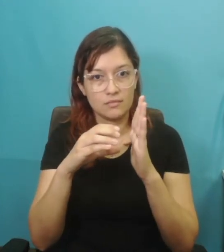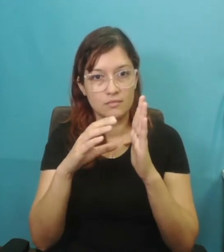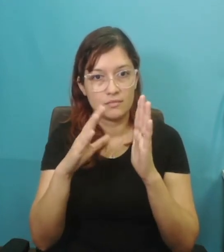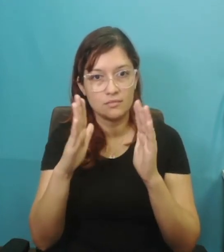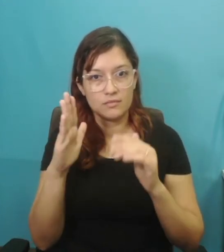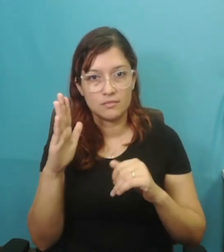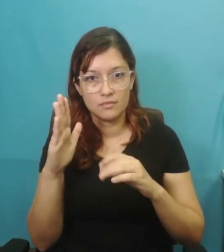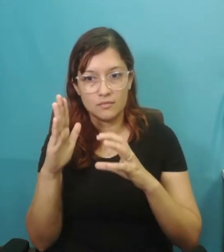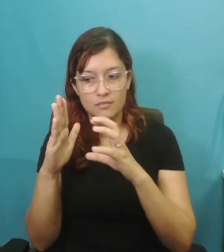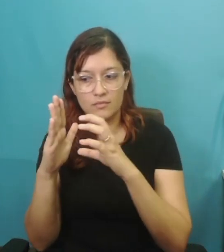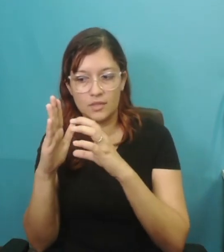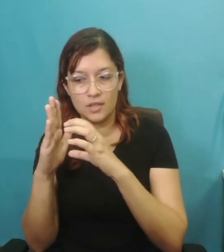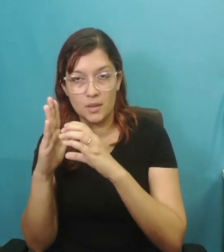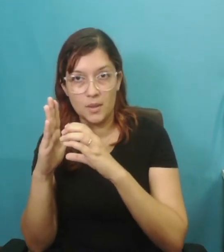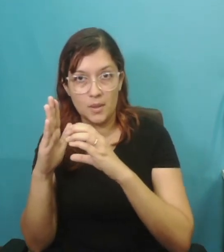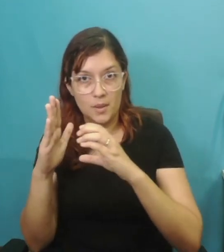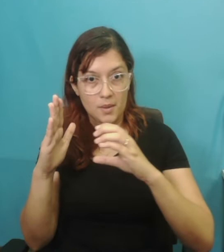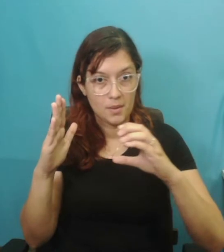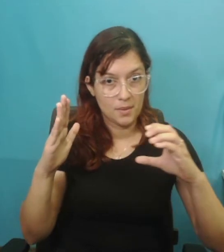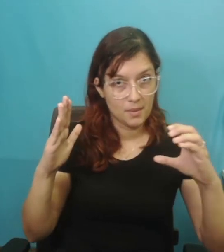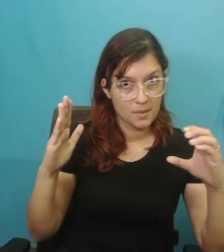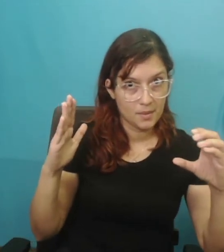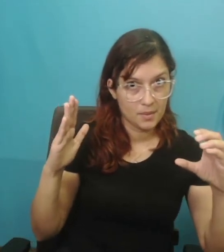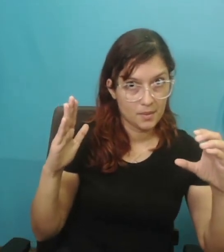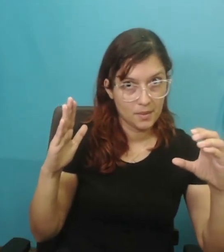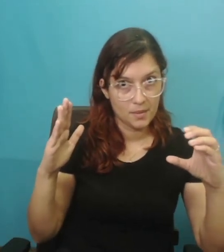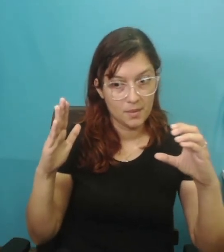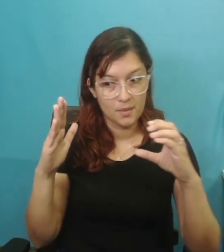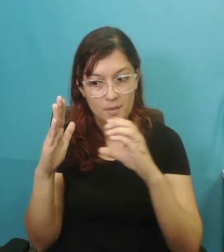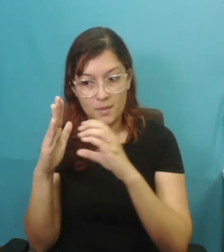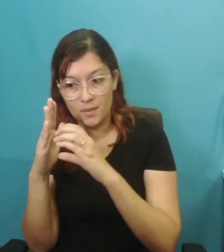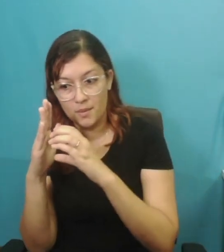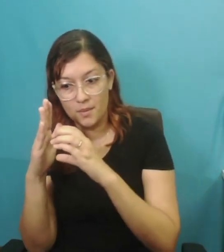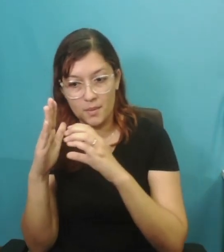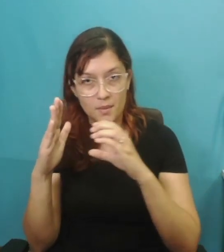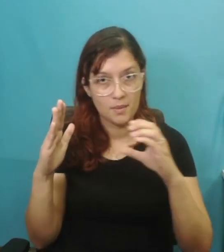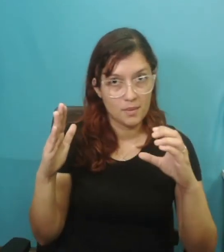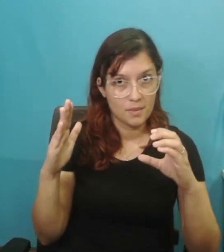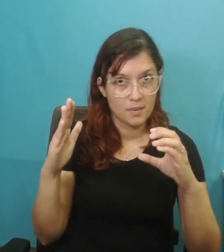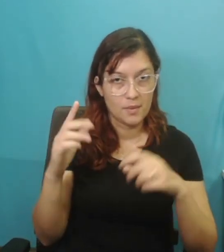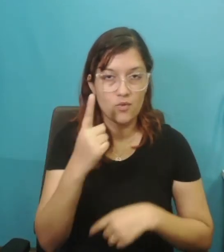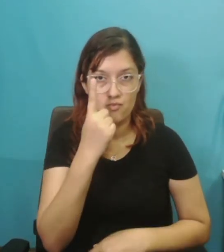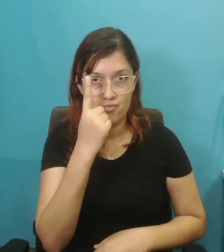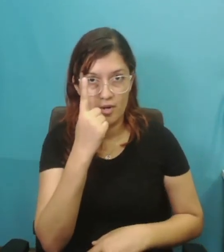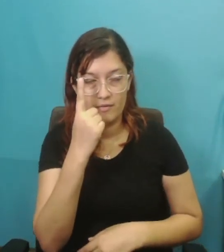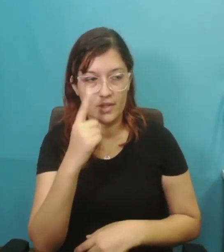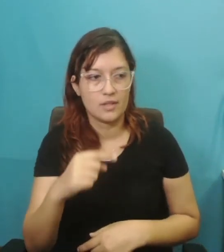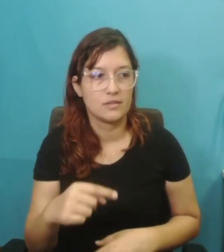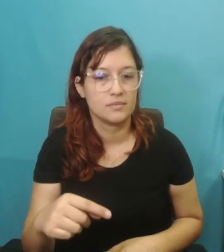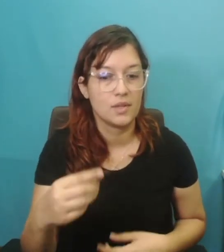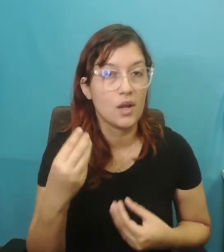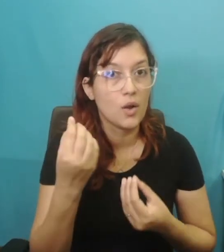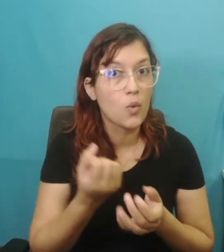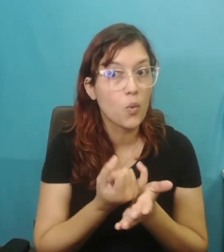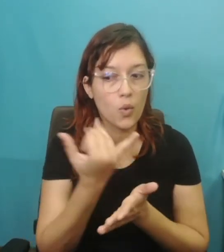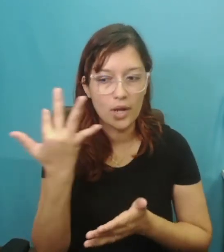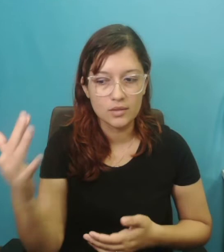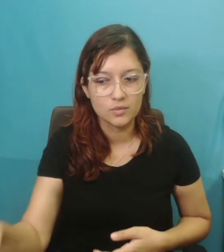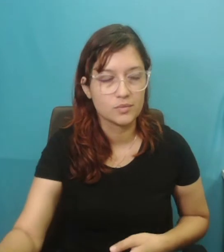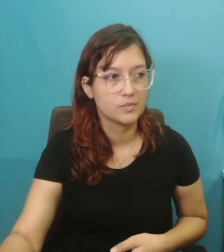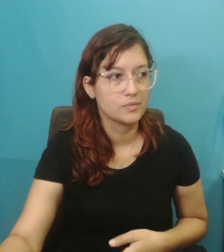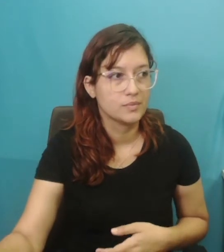Então, o tempo que ele levou para esticar, voltar para o equilíbrio, comprimir e voltar para o